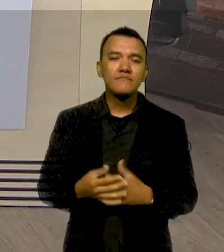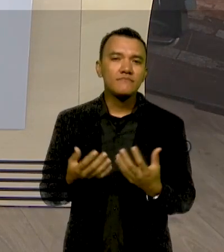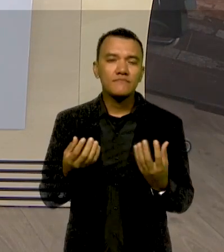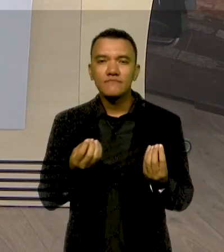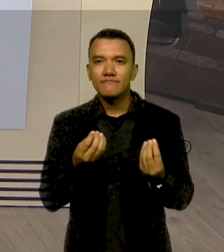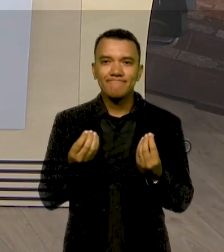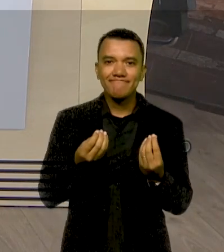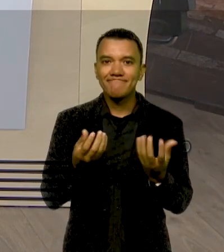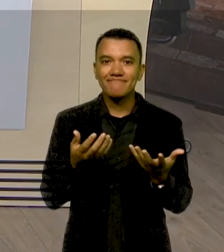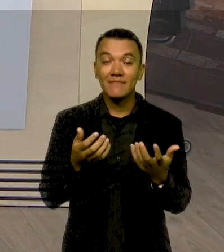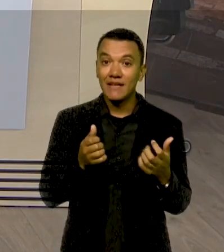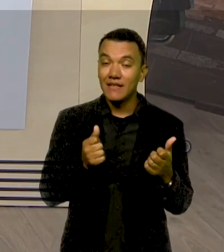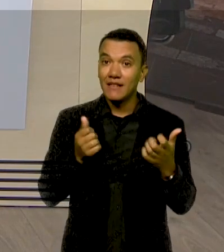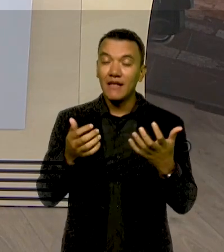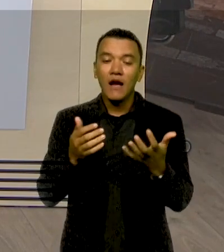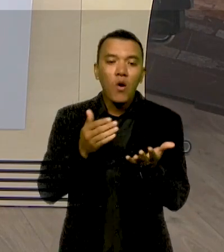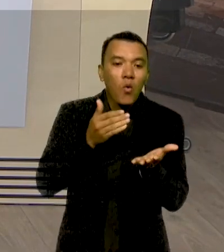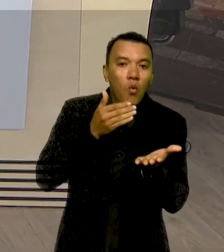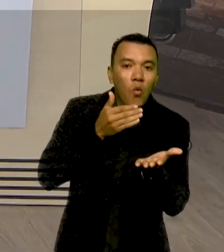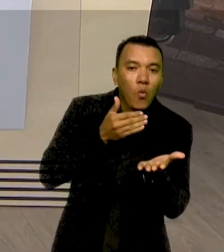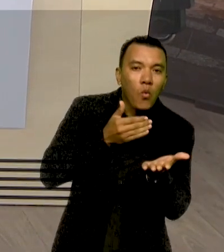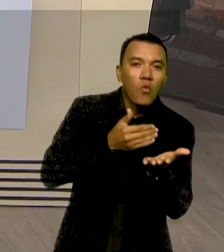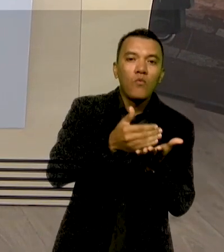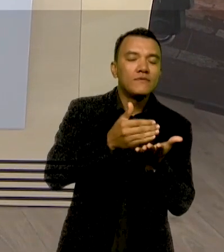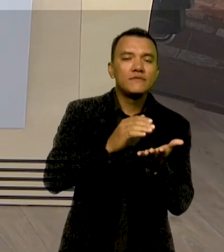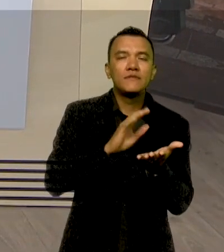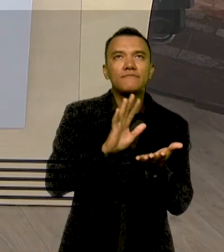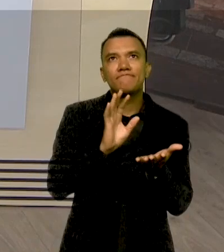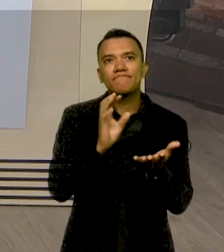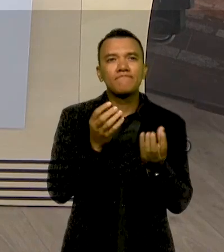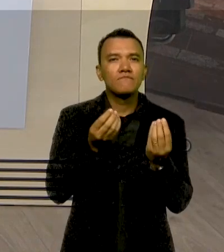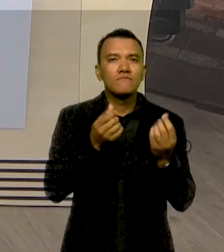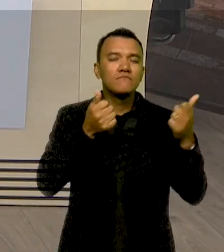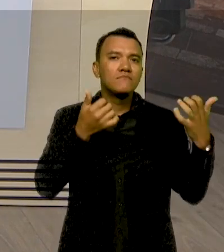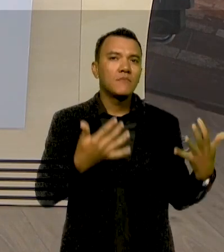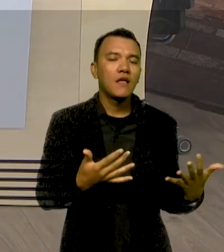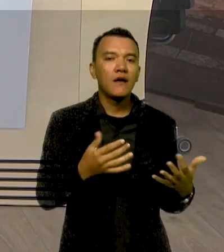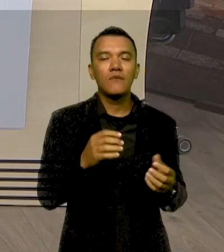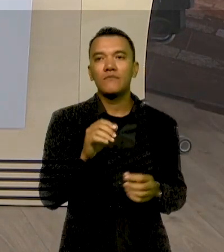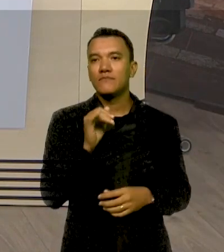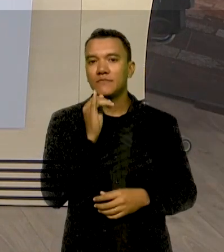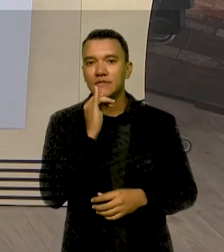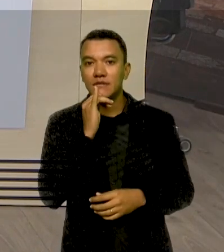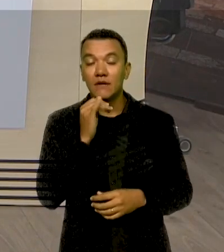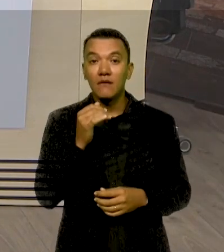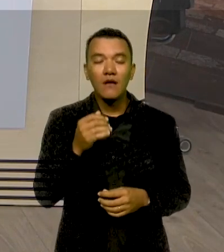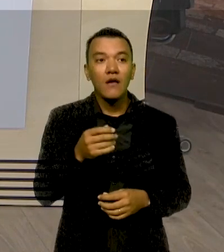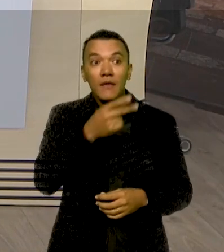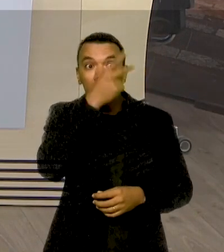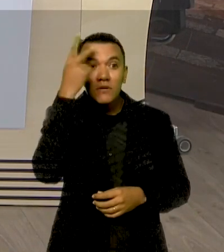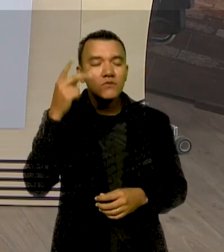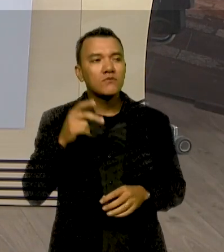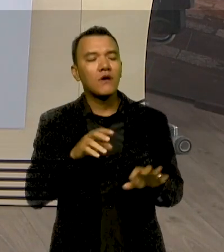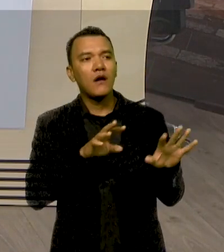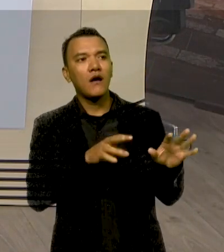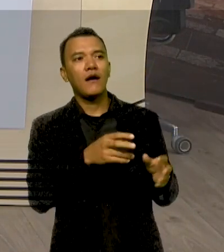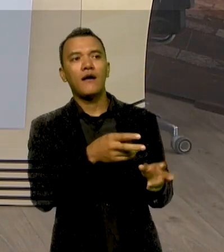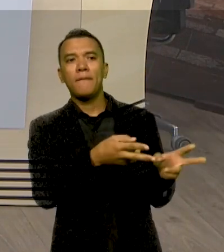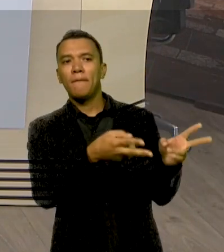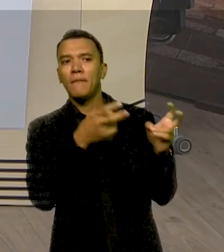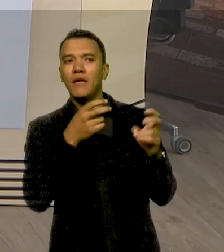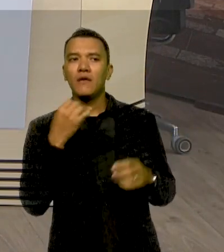eu não vou nem dizer a origem, mas o momento em que as pessoas perceberam que era